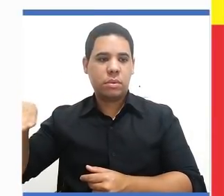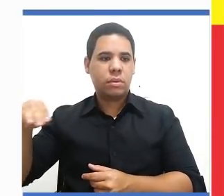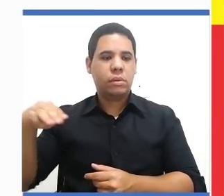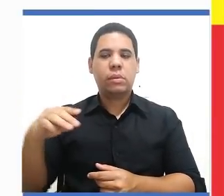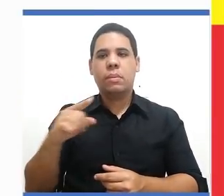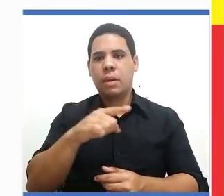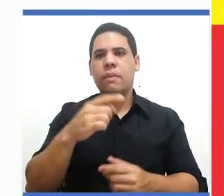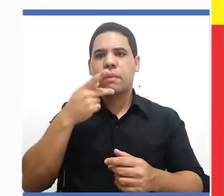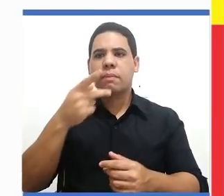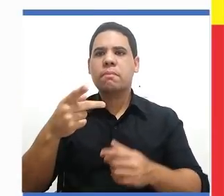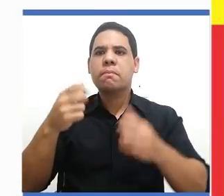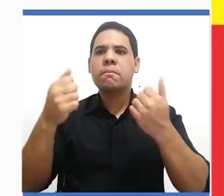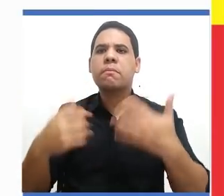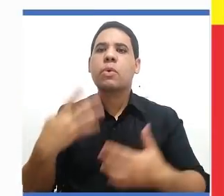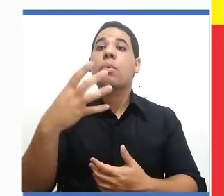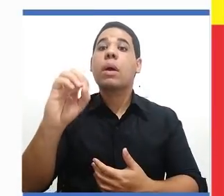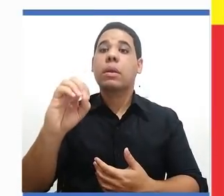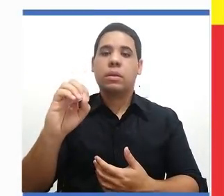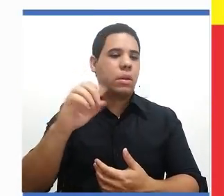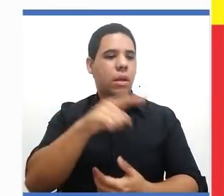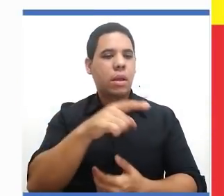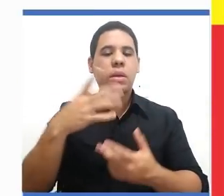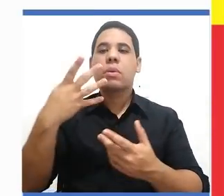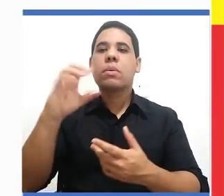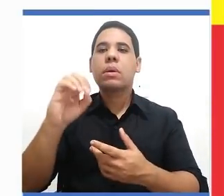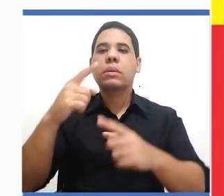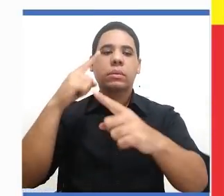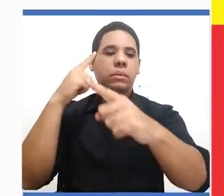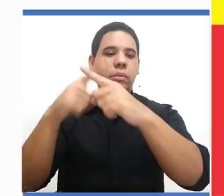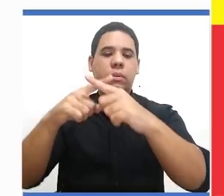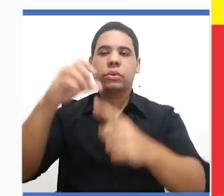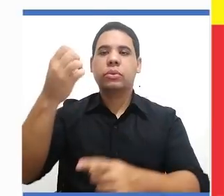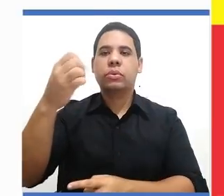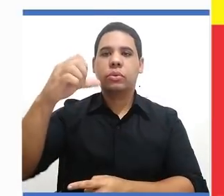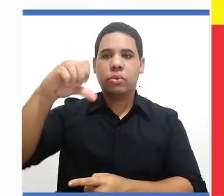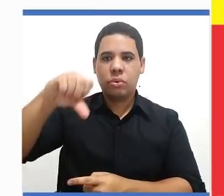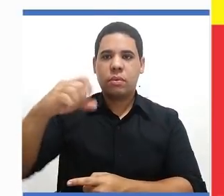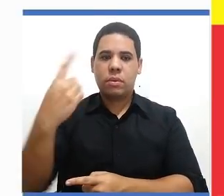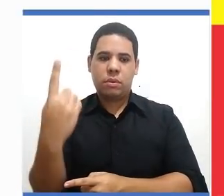91,44. Realizando essa multiplicação, dá